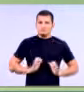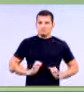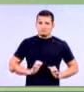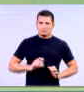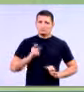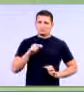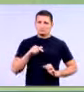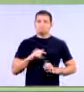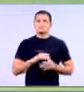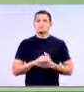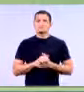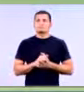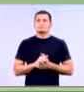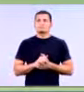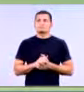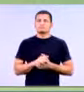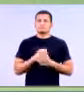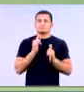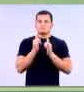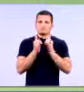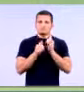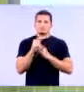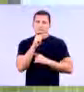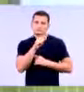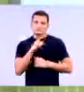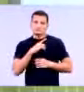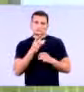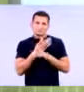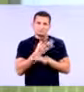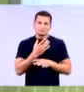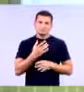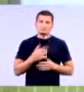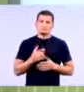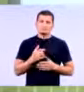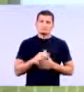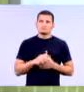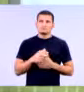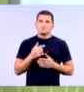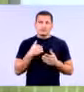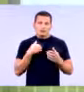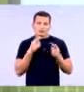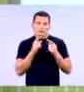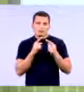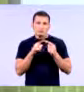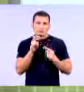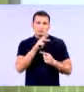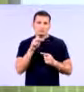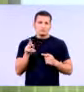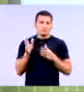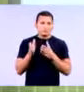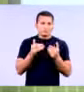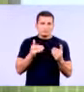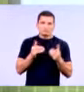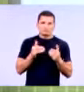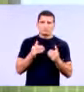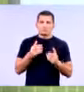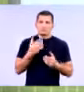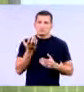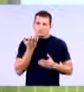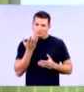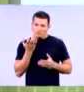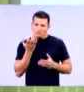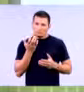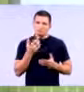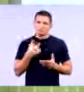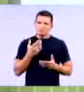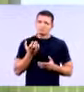essa estrutura. A informação está ali, tudo prontinho. Nossa, mas é exatamente a tarefa que o professor pediu. Eu